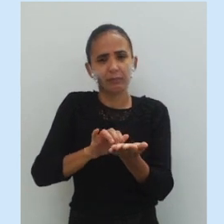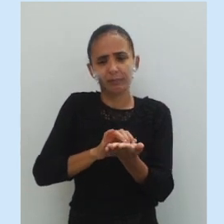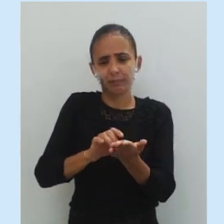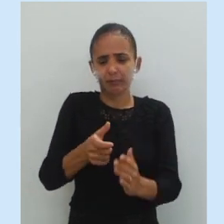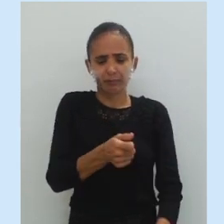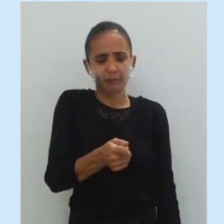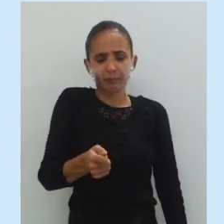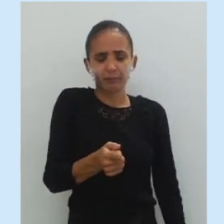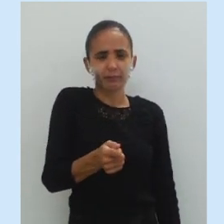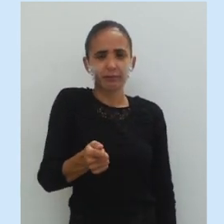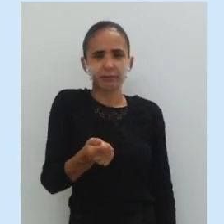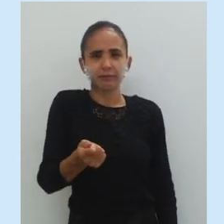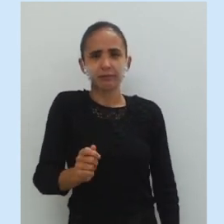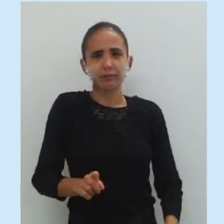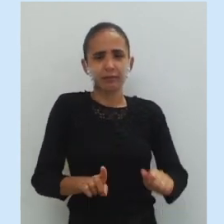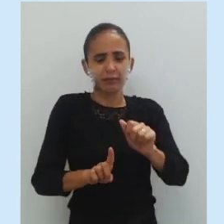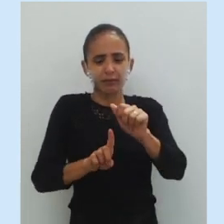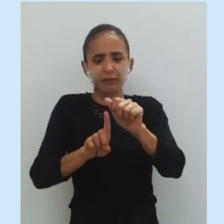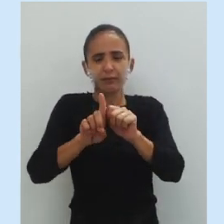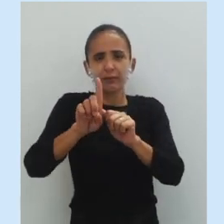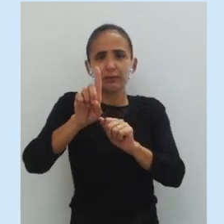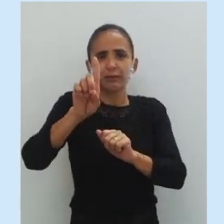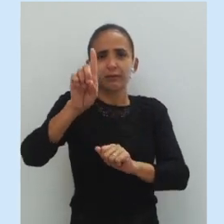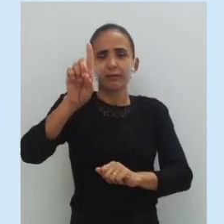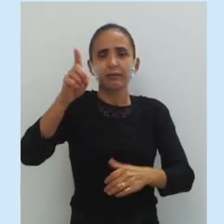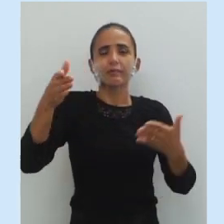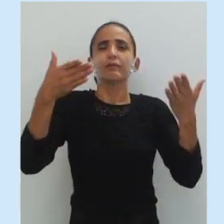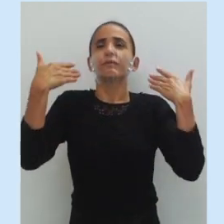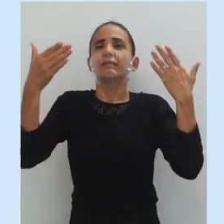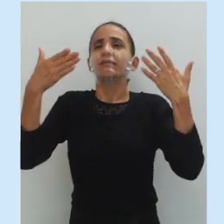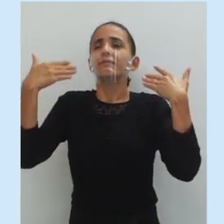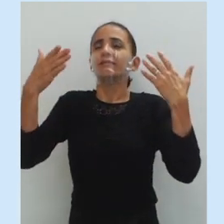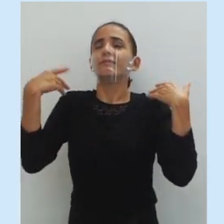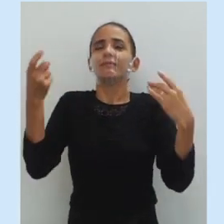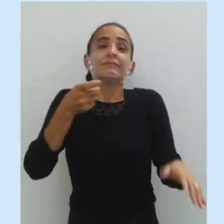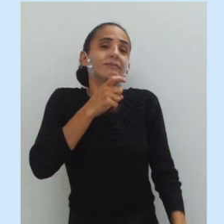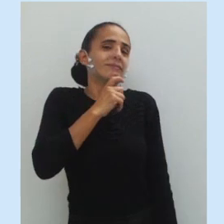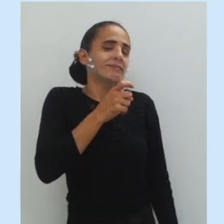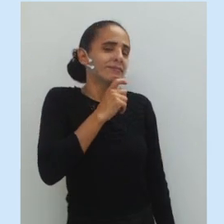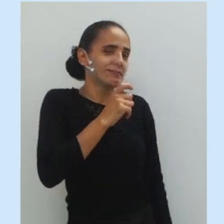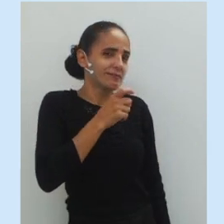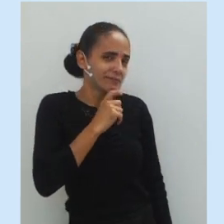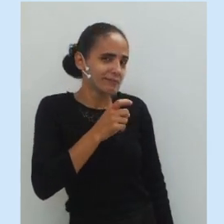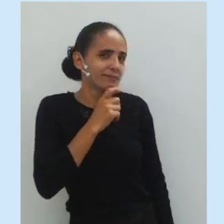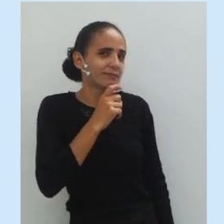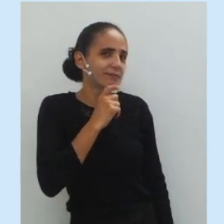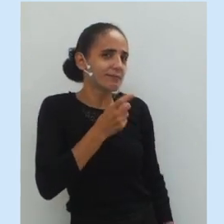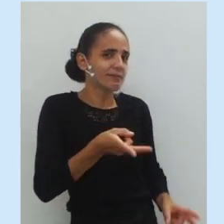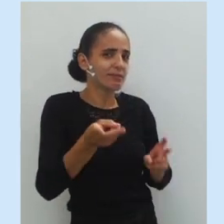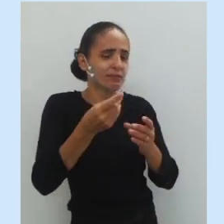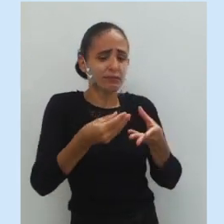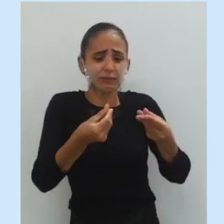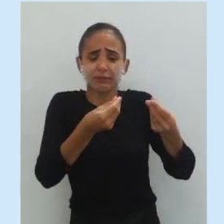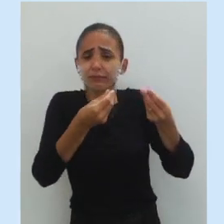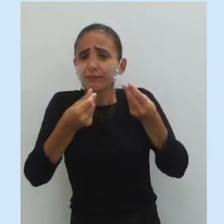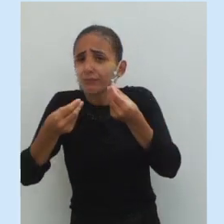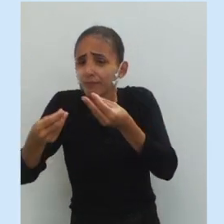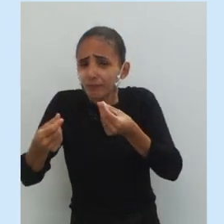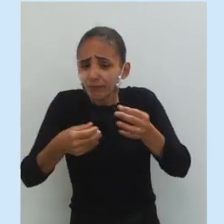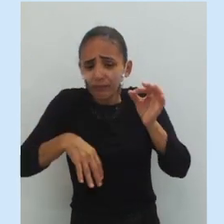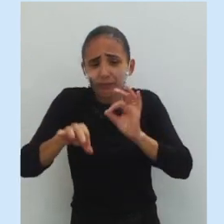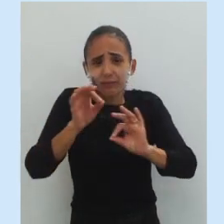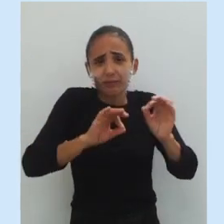a temperatura, que desliga a luz, que liga o ar-condicionado, que vê a umidade, que